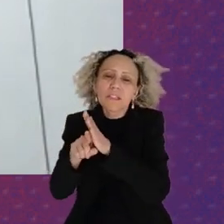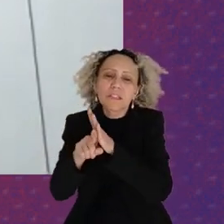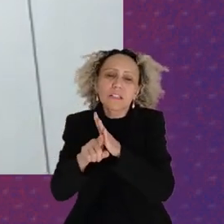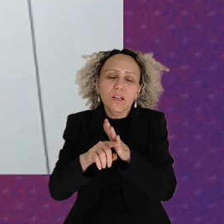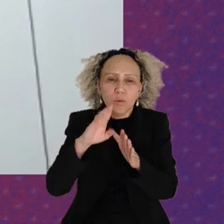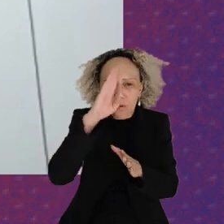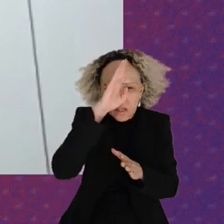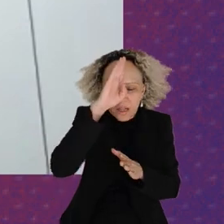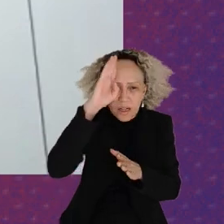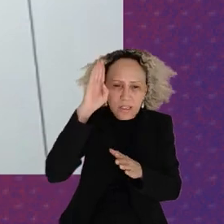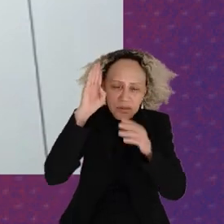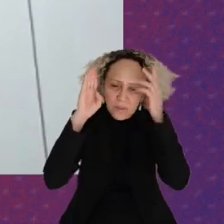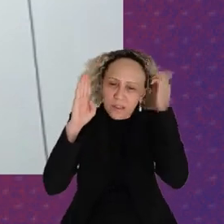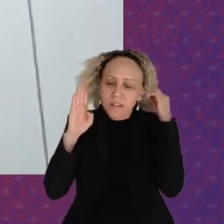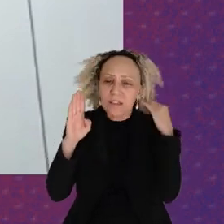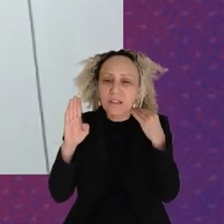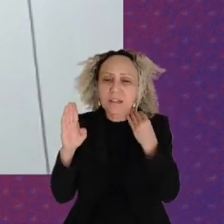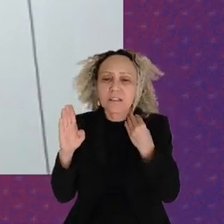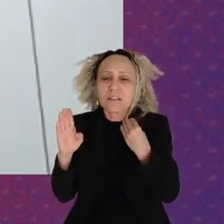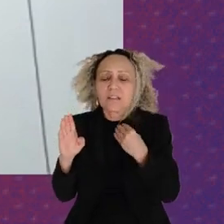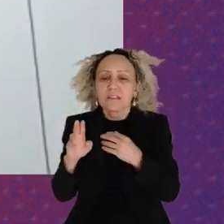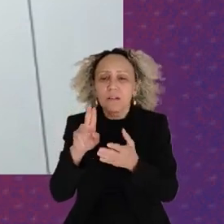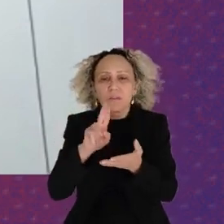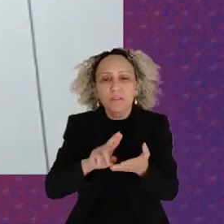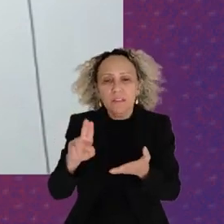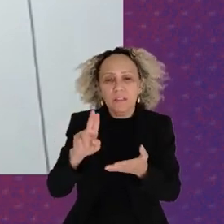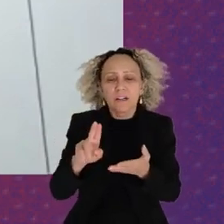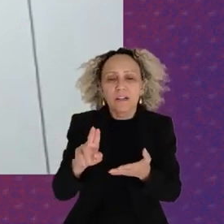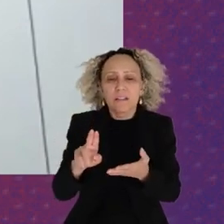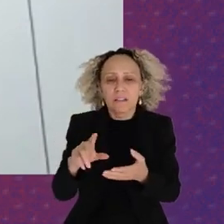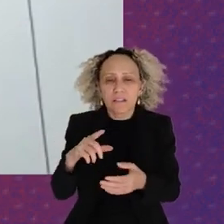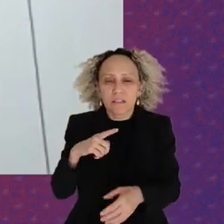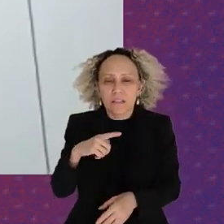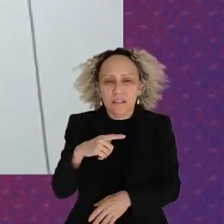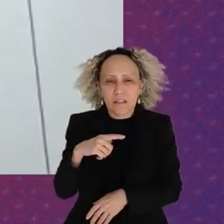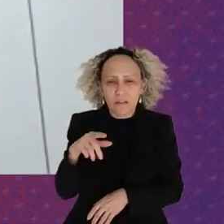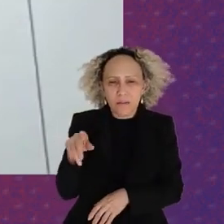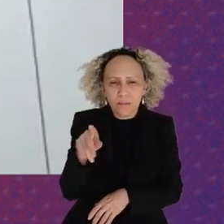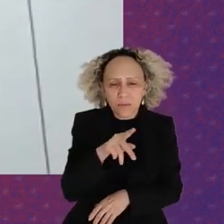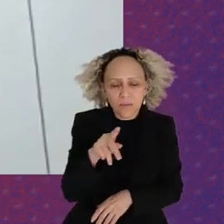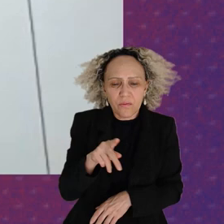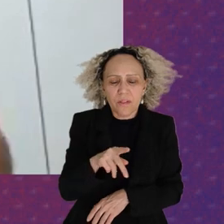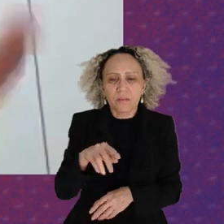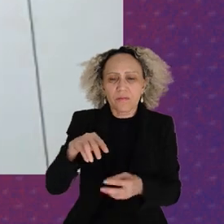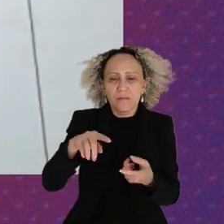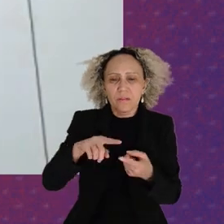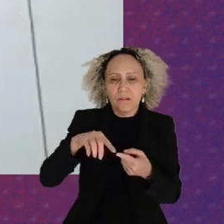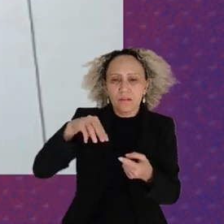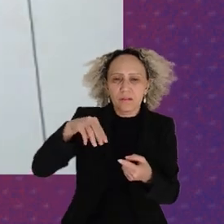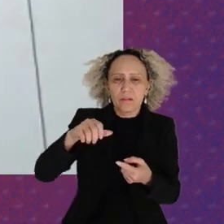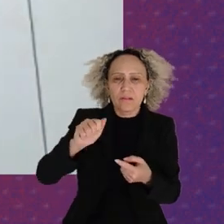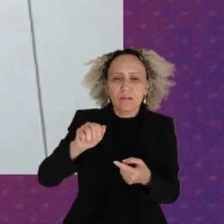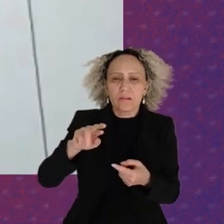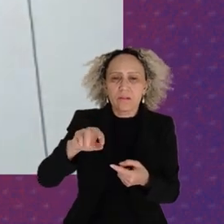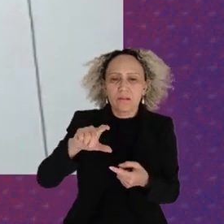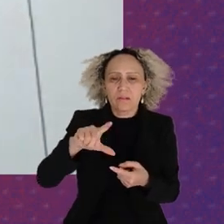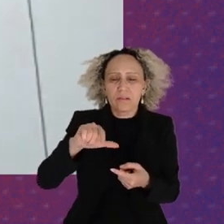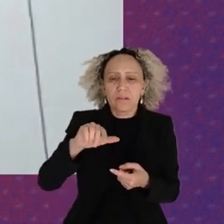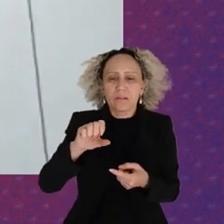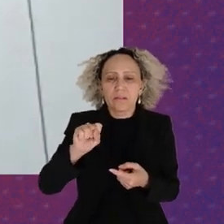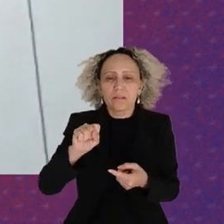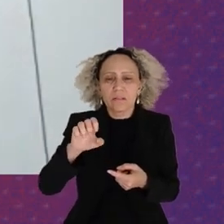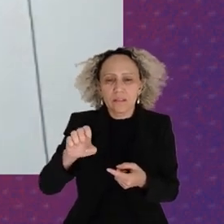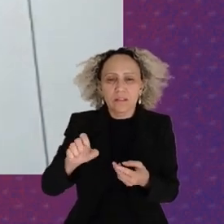para contribuir com o GTI, a professora Lígia Fabris, a professora Marlise Matos, que são referências